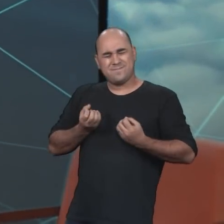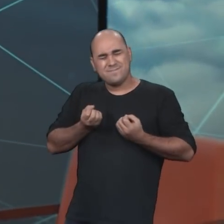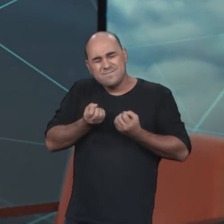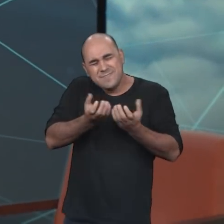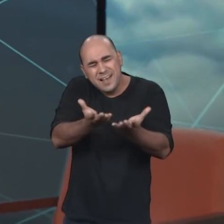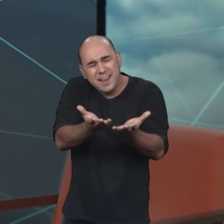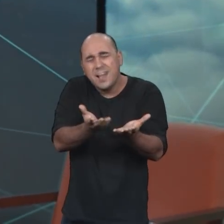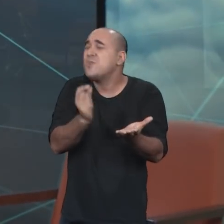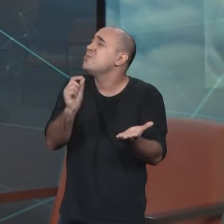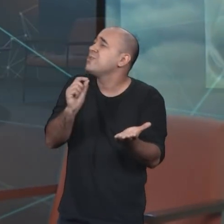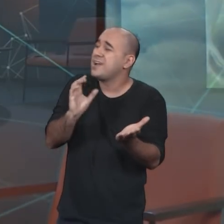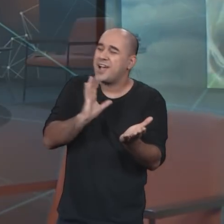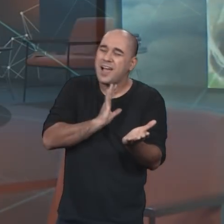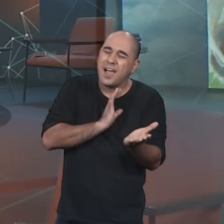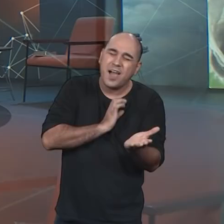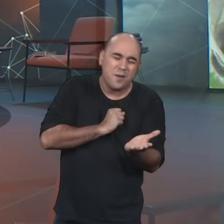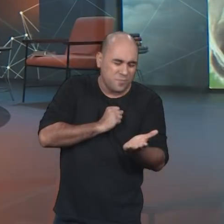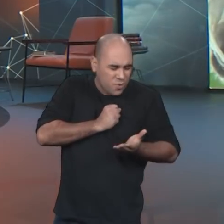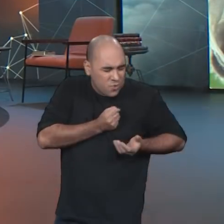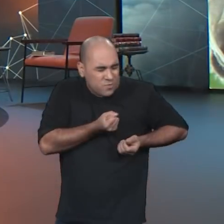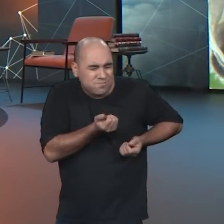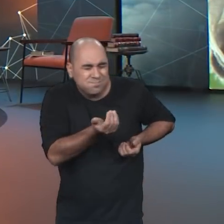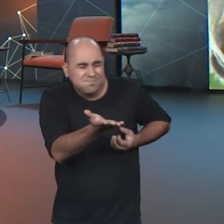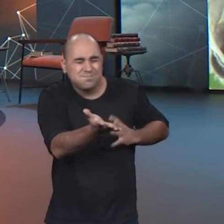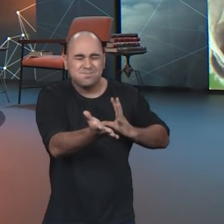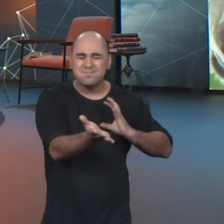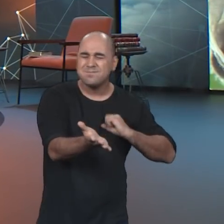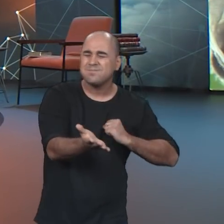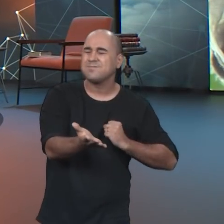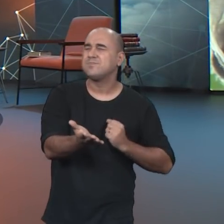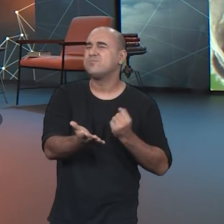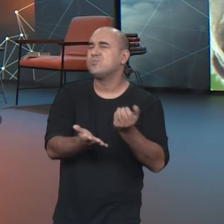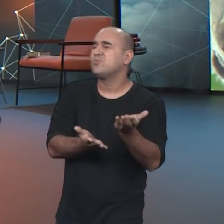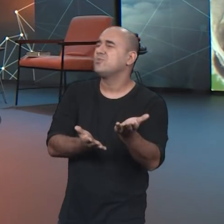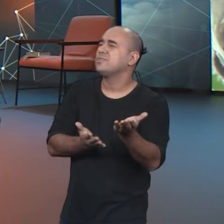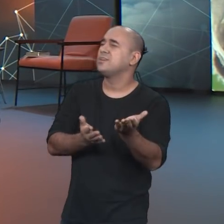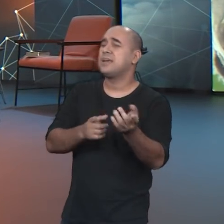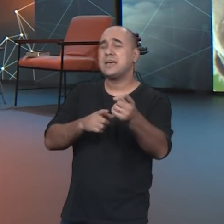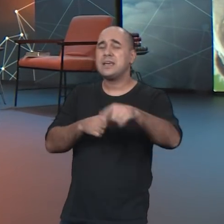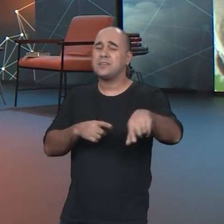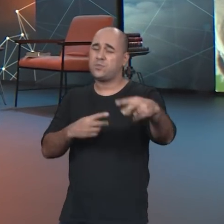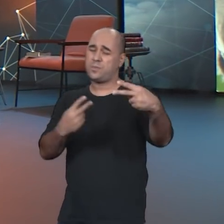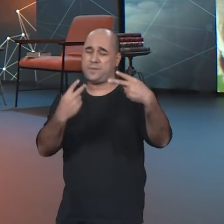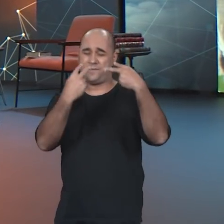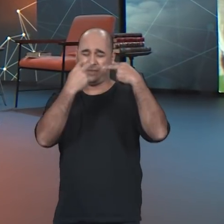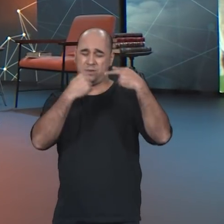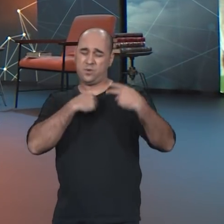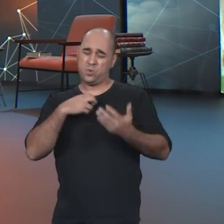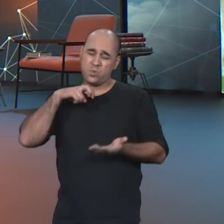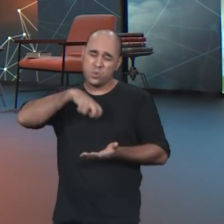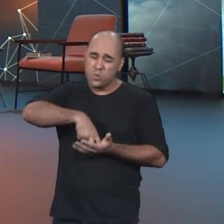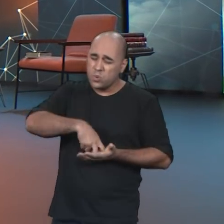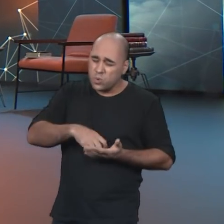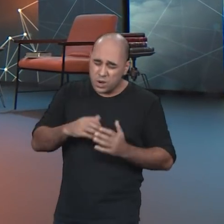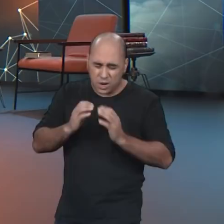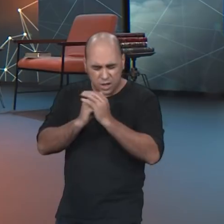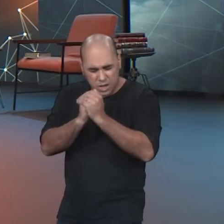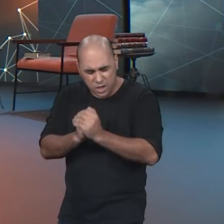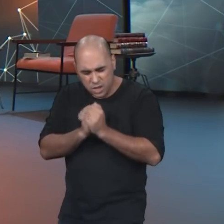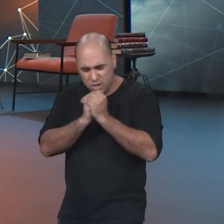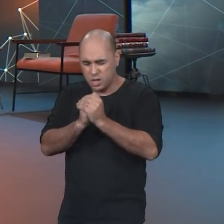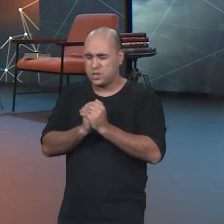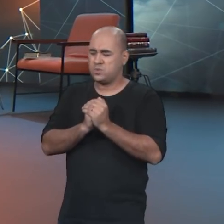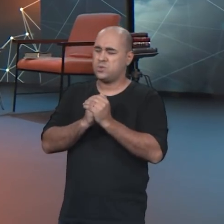Eles não estavam comigo, Senhor, nos momentos em que eu orava com o Senhor sozinho, muitas vezes chorando, muitas vezes